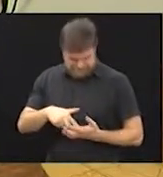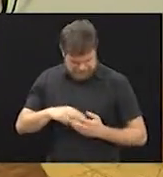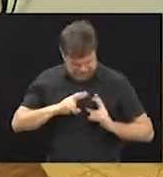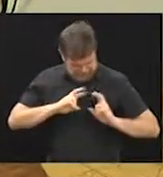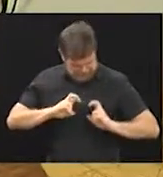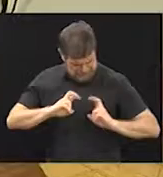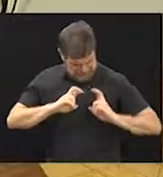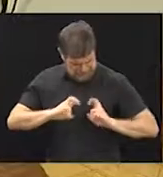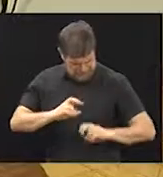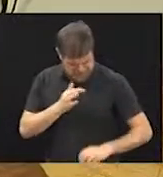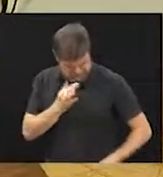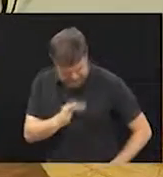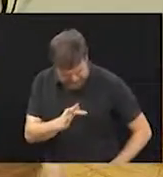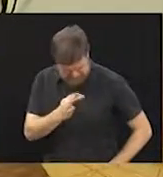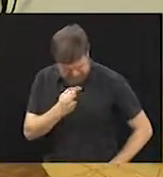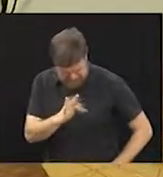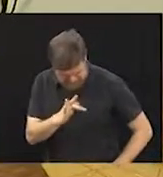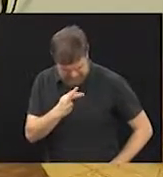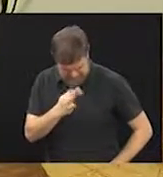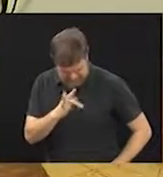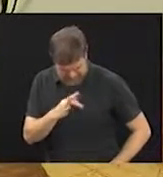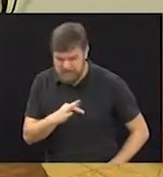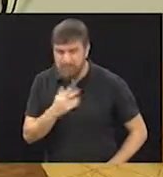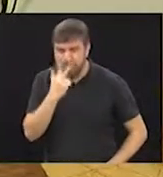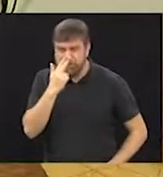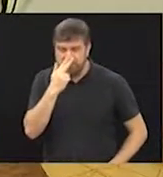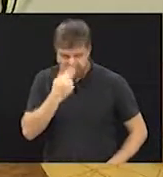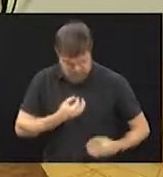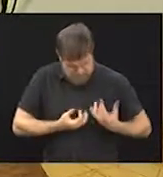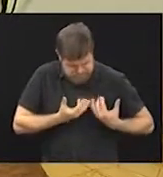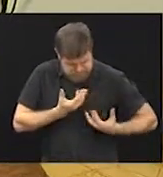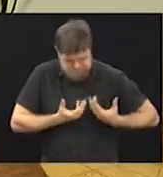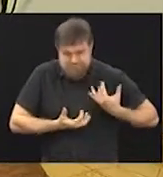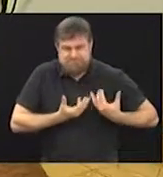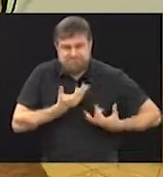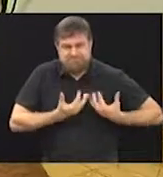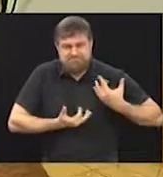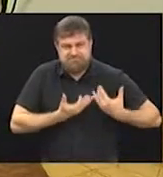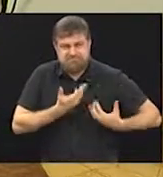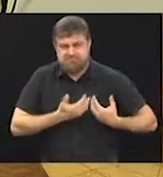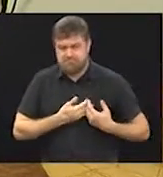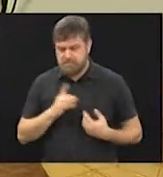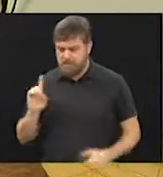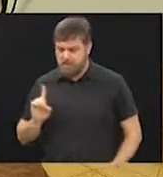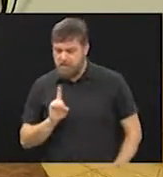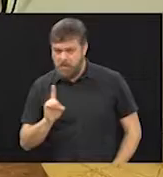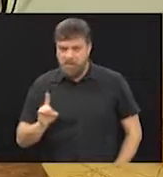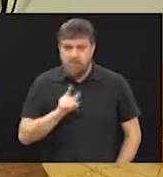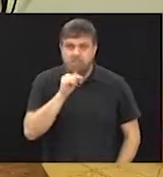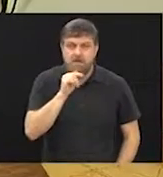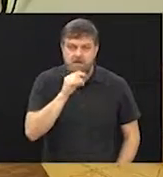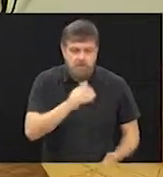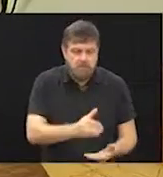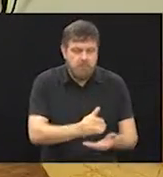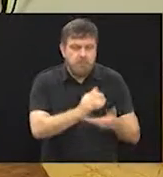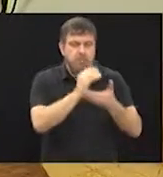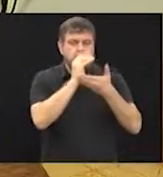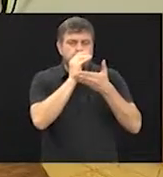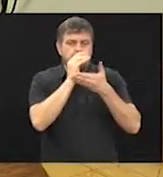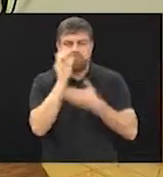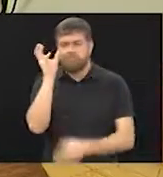ela doía, ao mesmo tempo queimava. Então foi onde que eu fui, tomei um copo d'água, aí eu voltei e